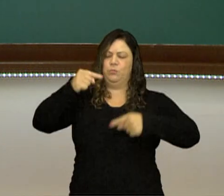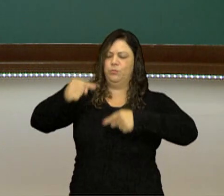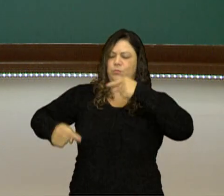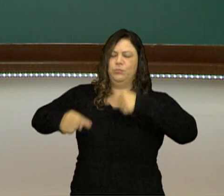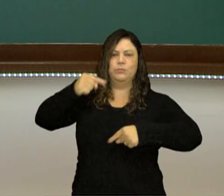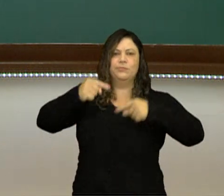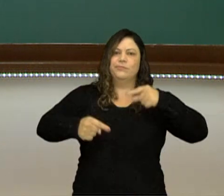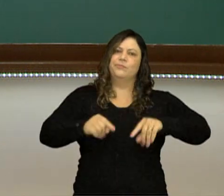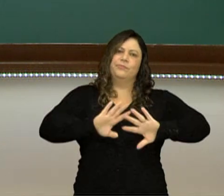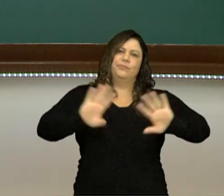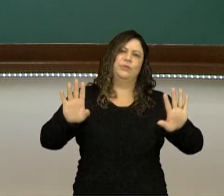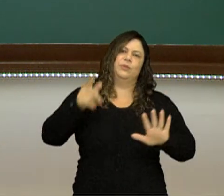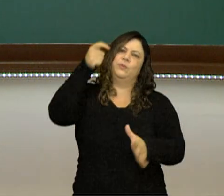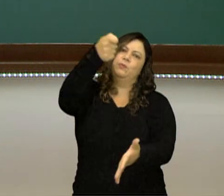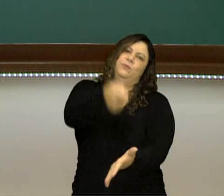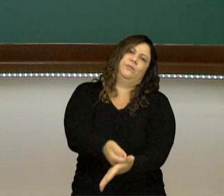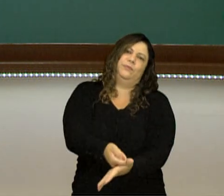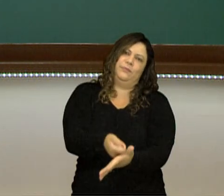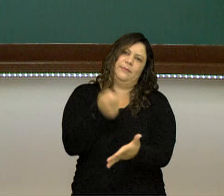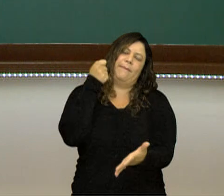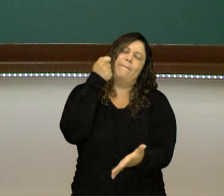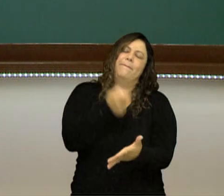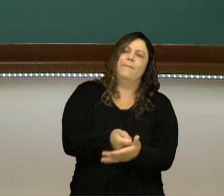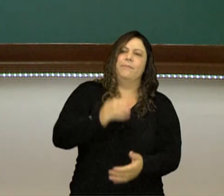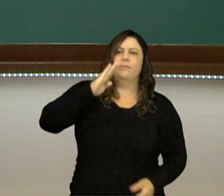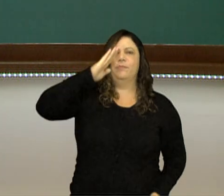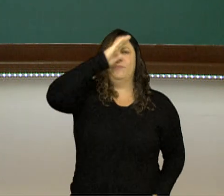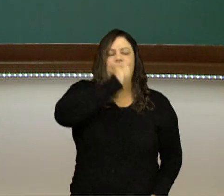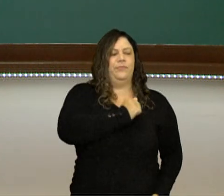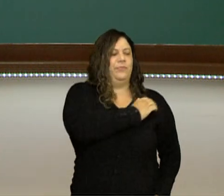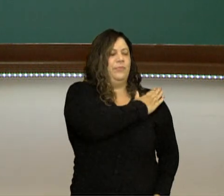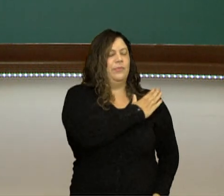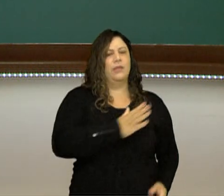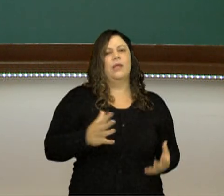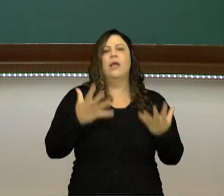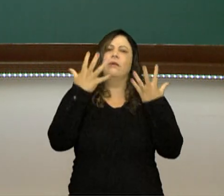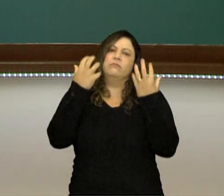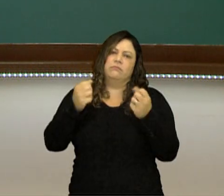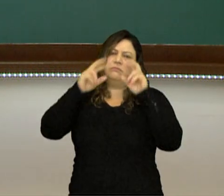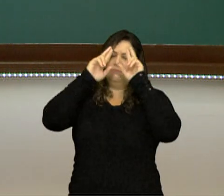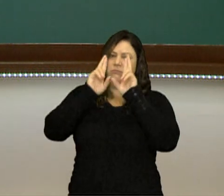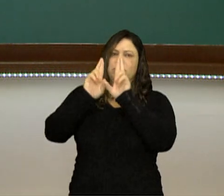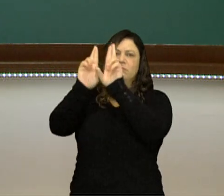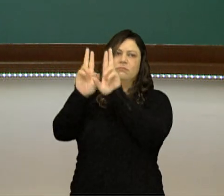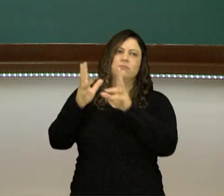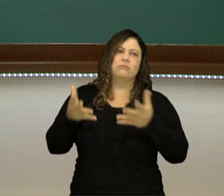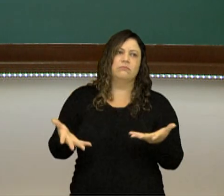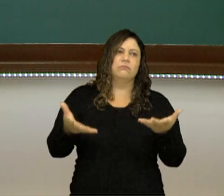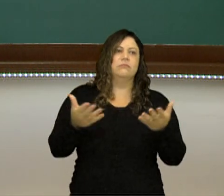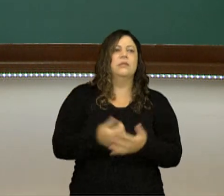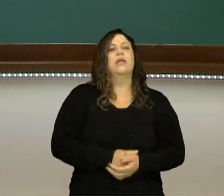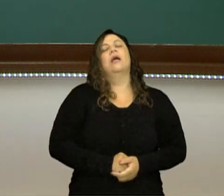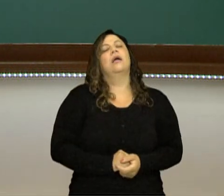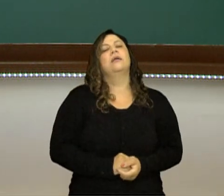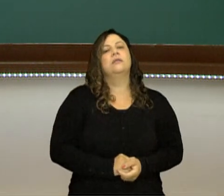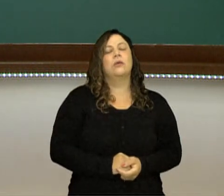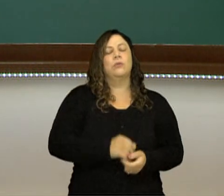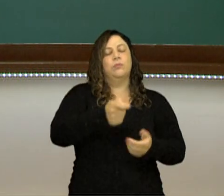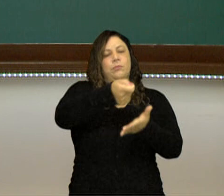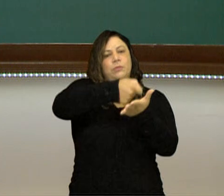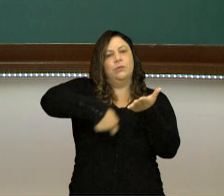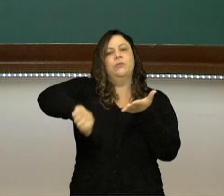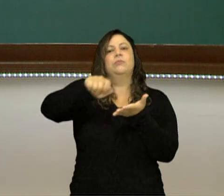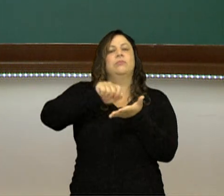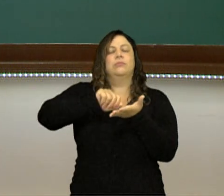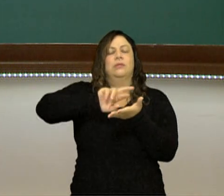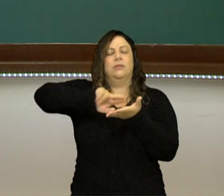ela não tinha como obrigar militarmente as suas decisões a serem respeitadas. Então, pelo Tratado de Versalhes, nós vamos ter